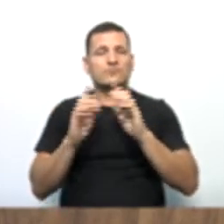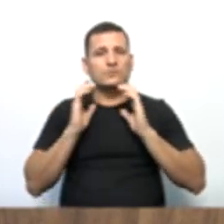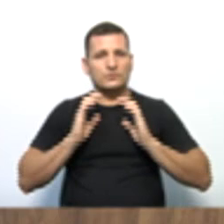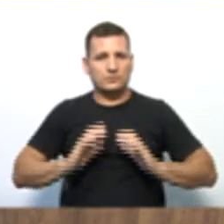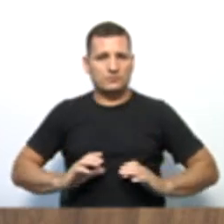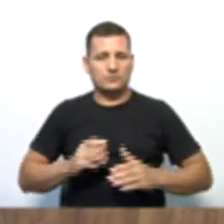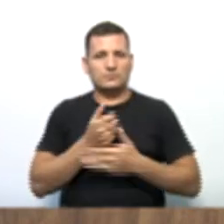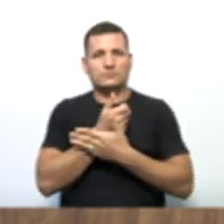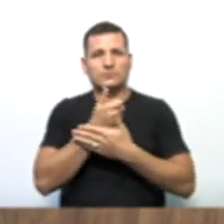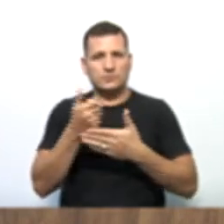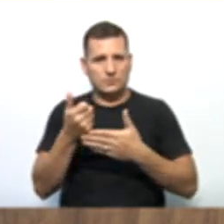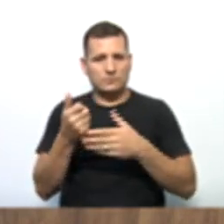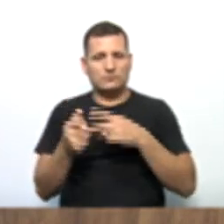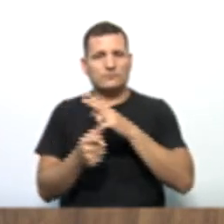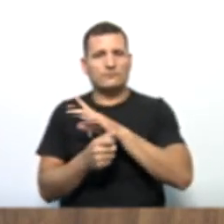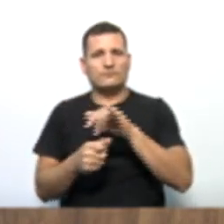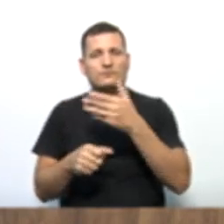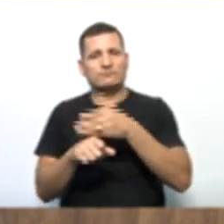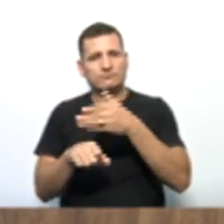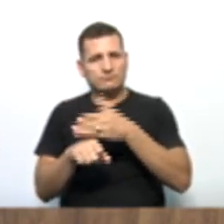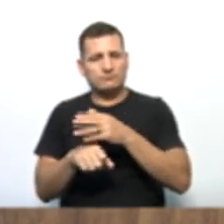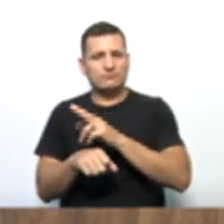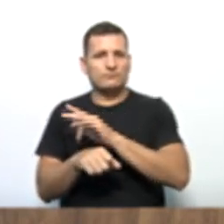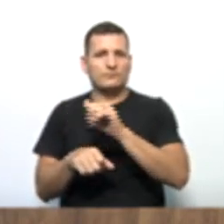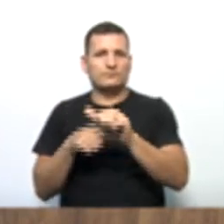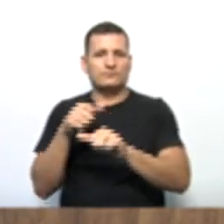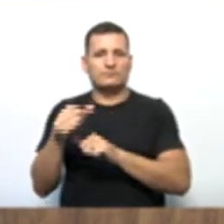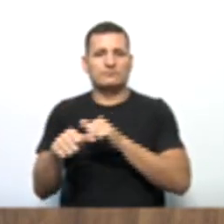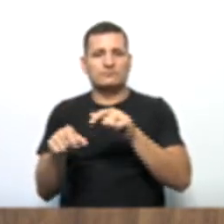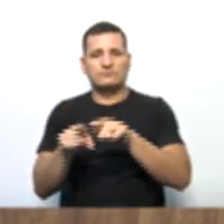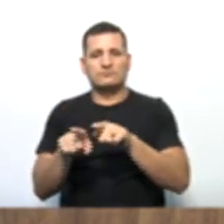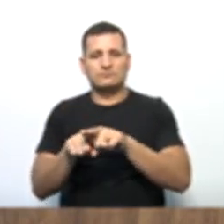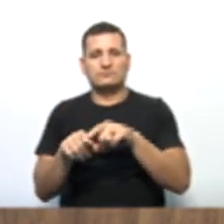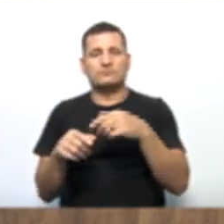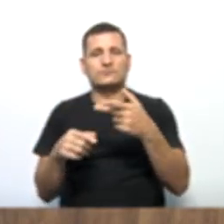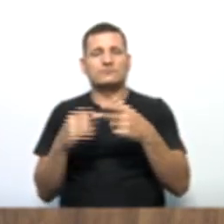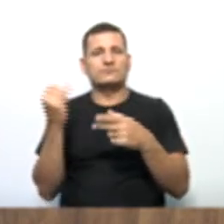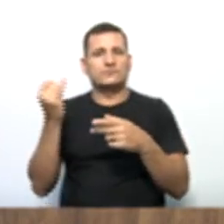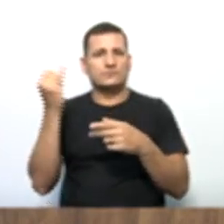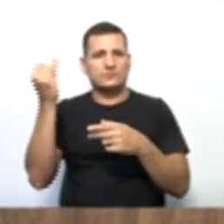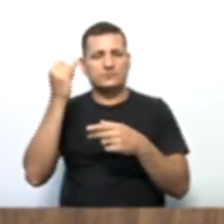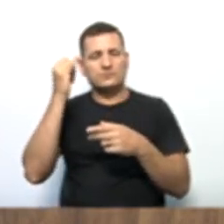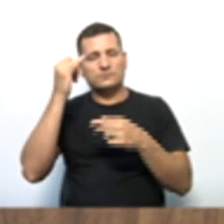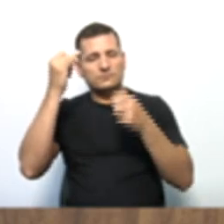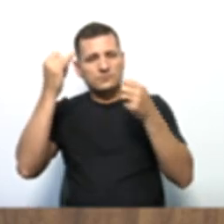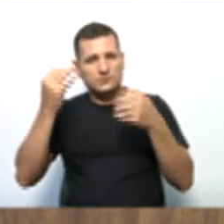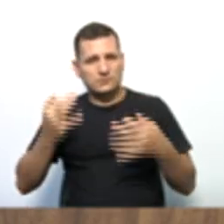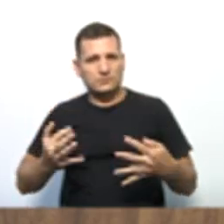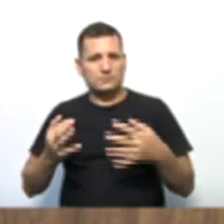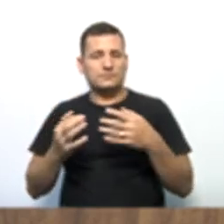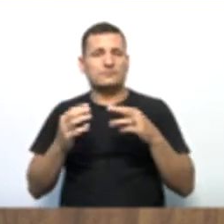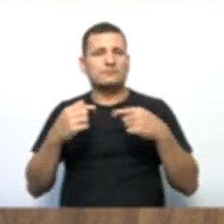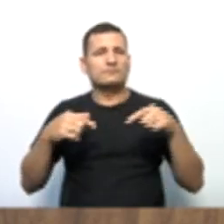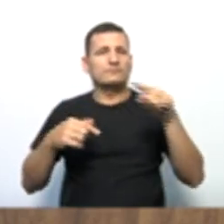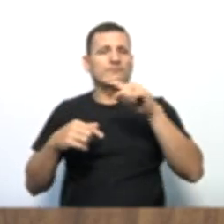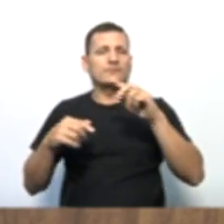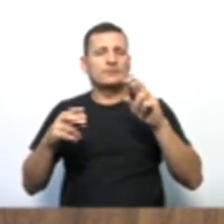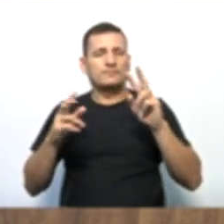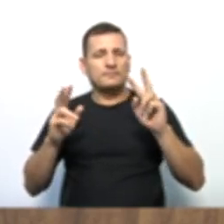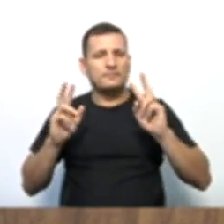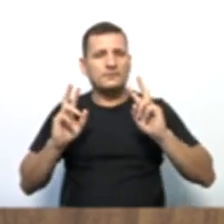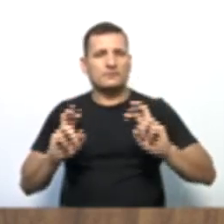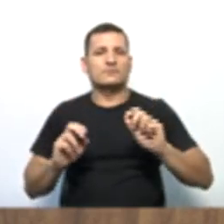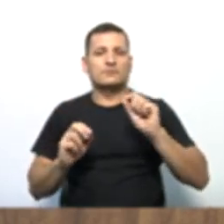comportamento moral que vai ser praticado e modificado também, né? Então isso é importante a gente retomar, professor, porque para eles perceberem que o